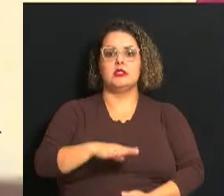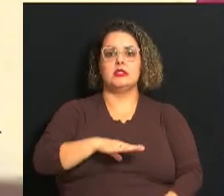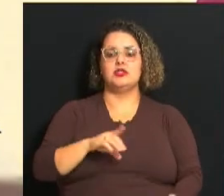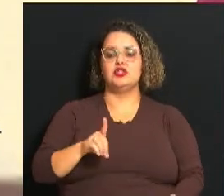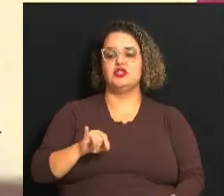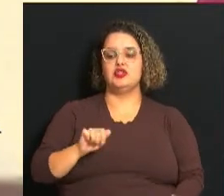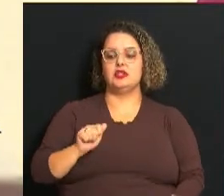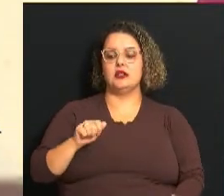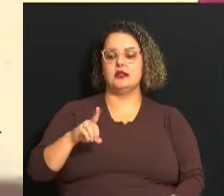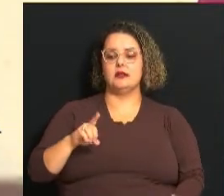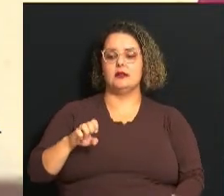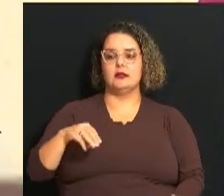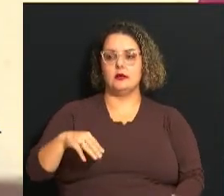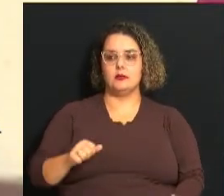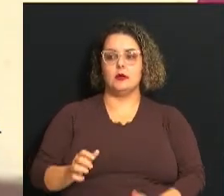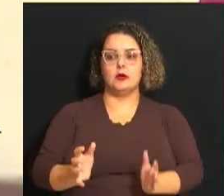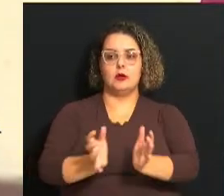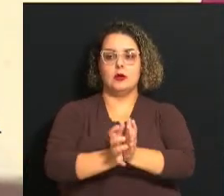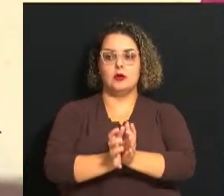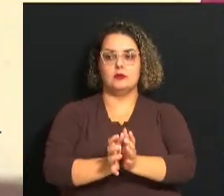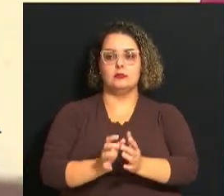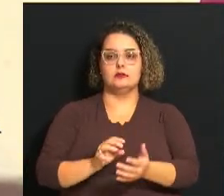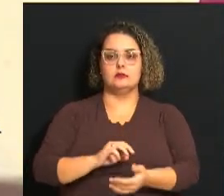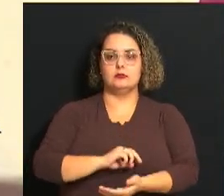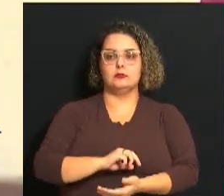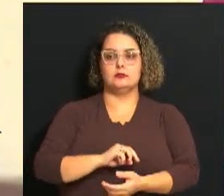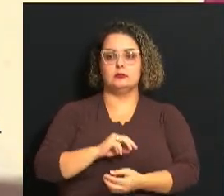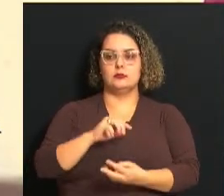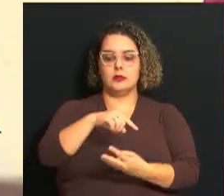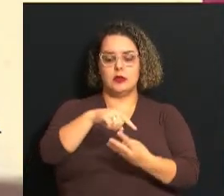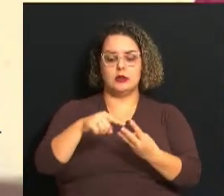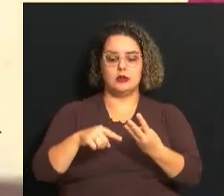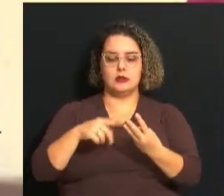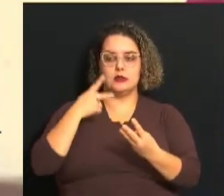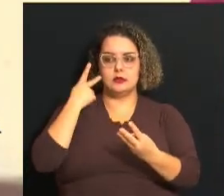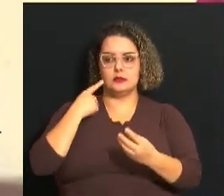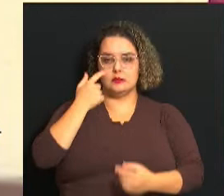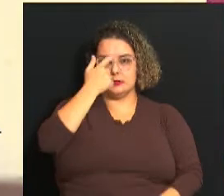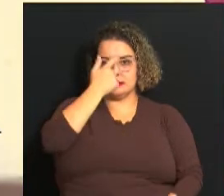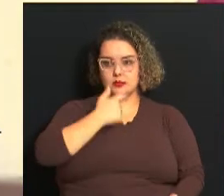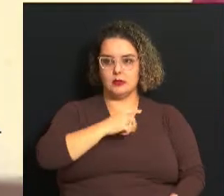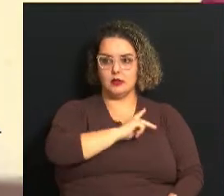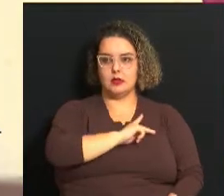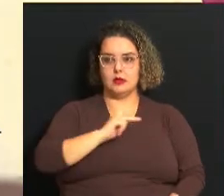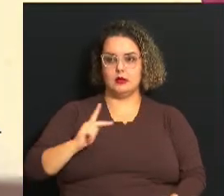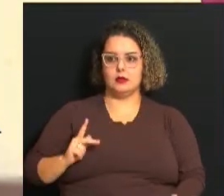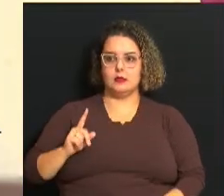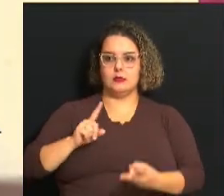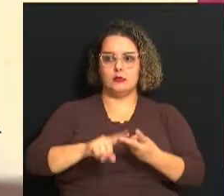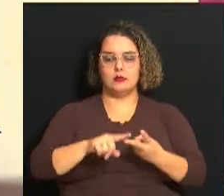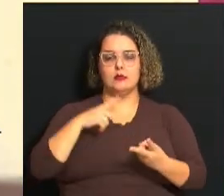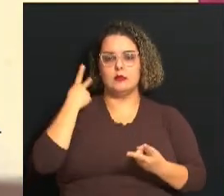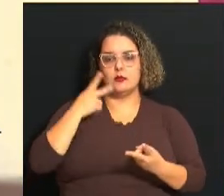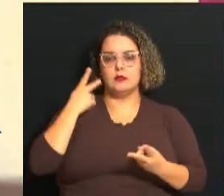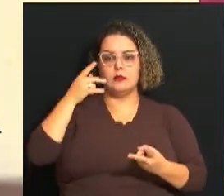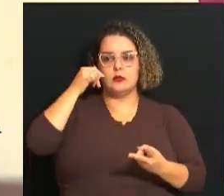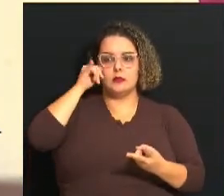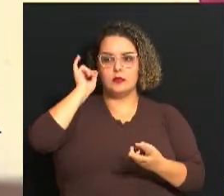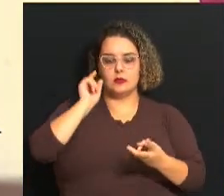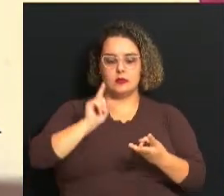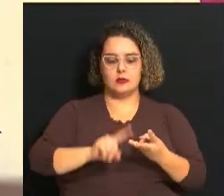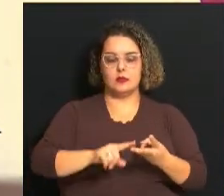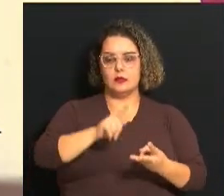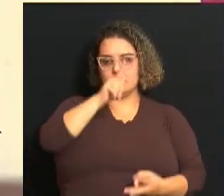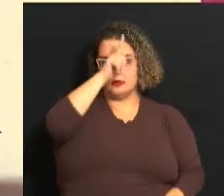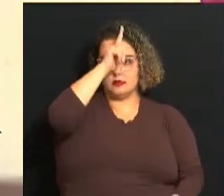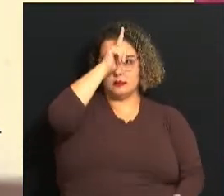a nossa comissão ela é composta por três vereadores eu que tô na presidência vereador Paulo Búfalo e o